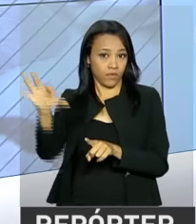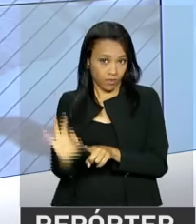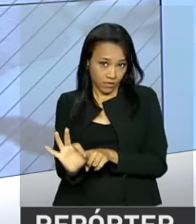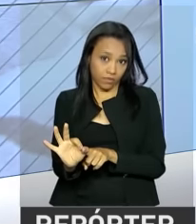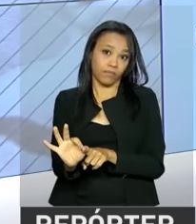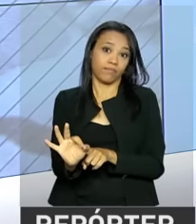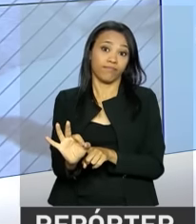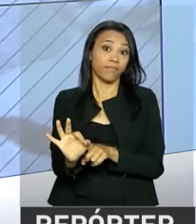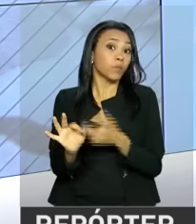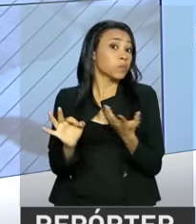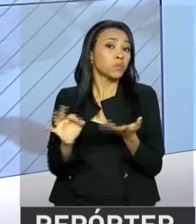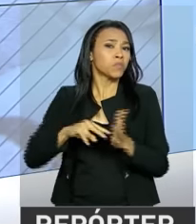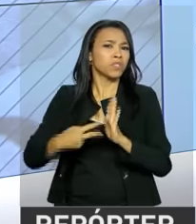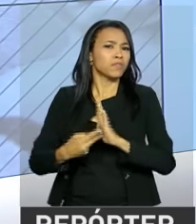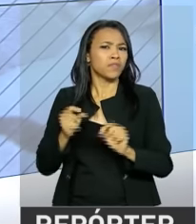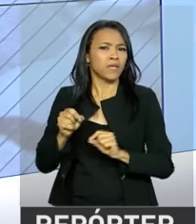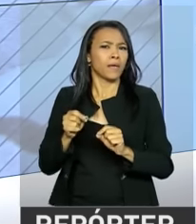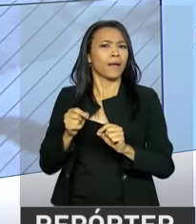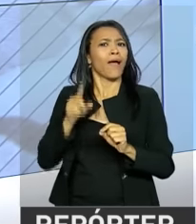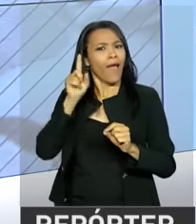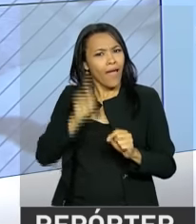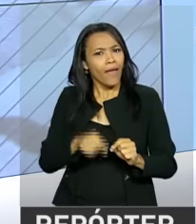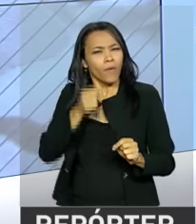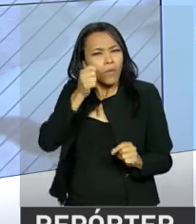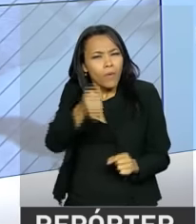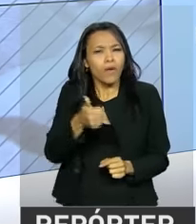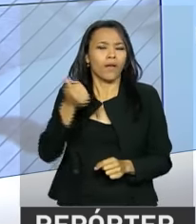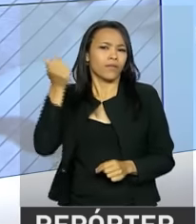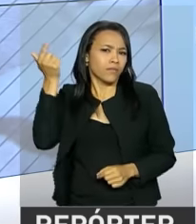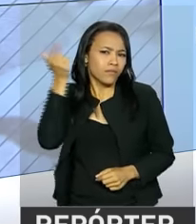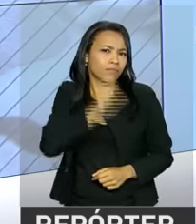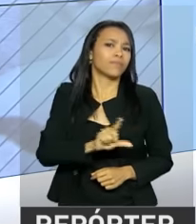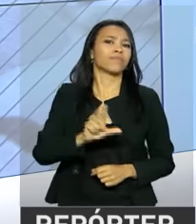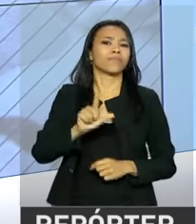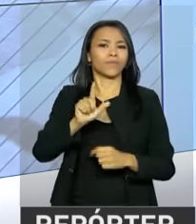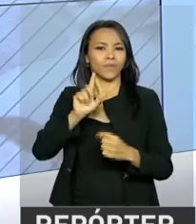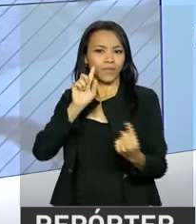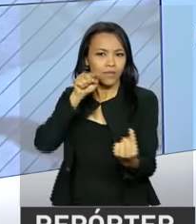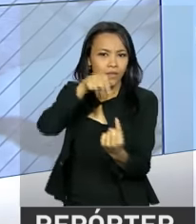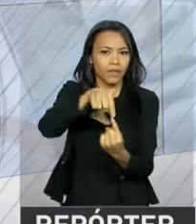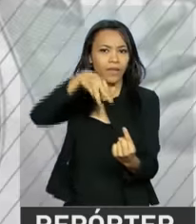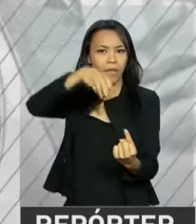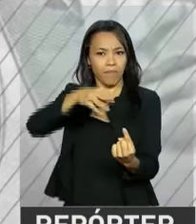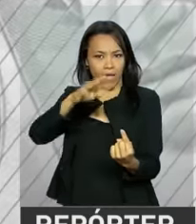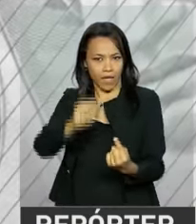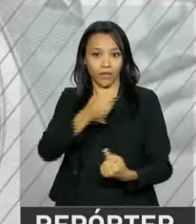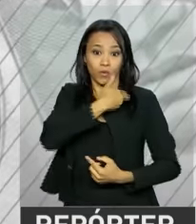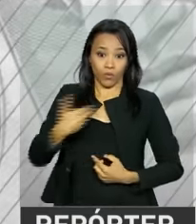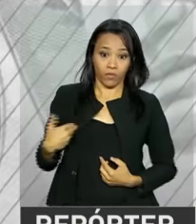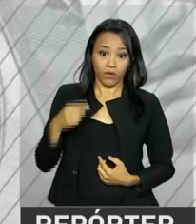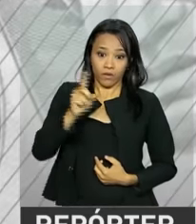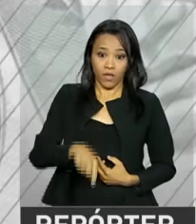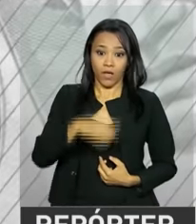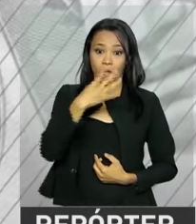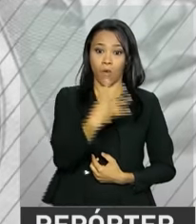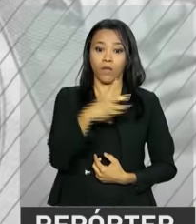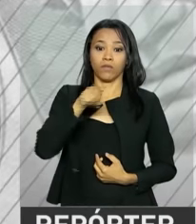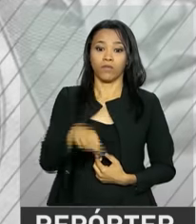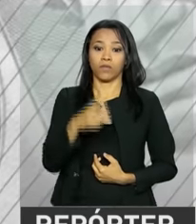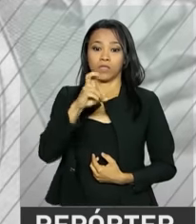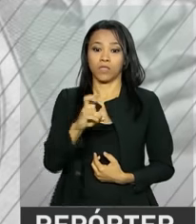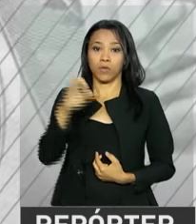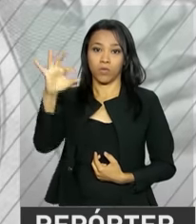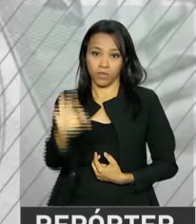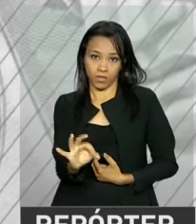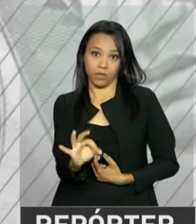4,71 ou seja mais próximo do centro da Meta do governo que é de 45% com a queda na